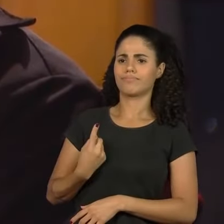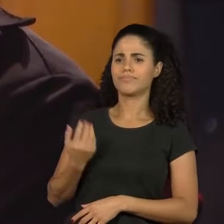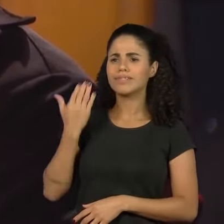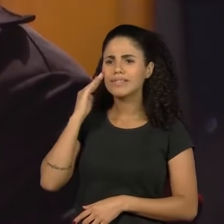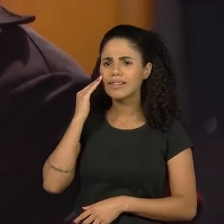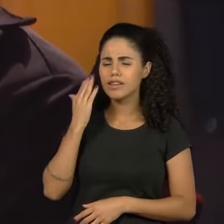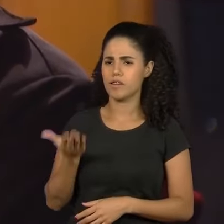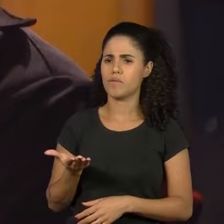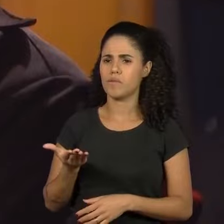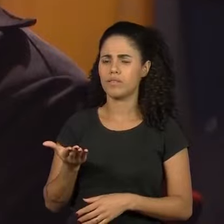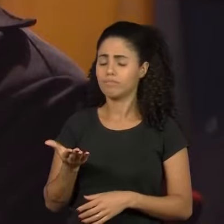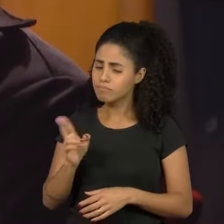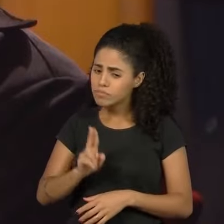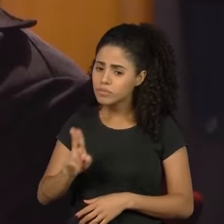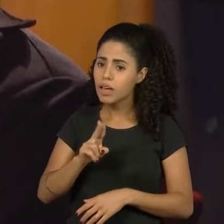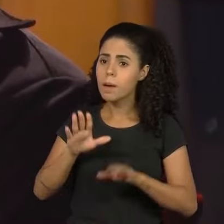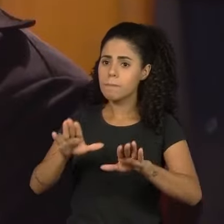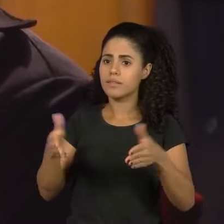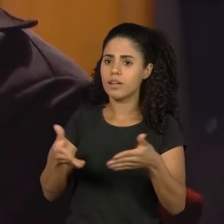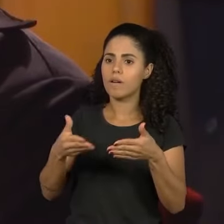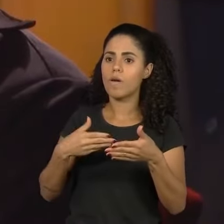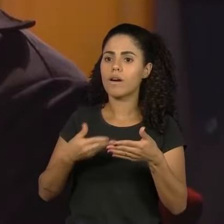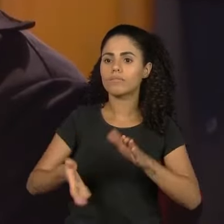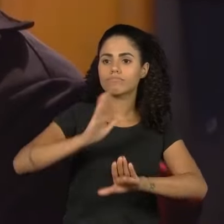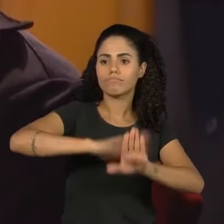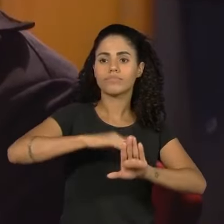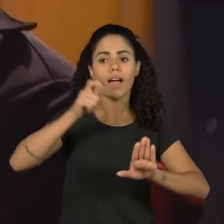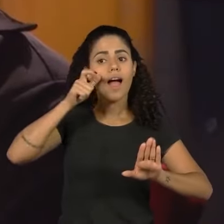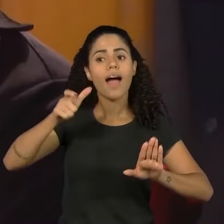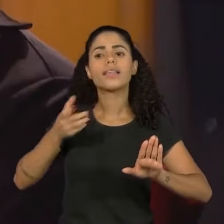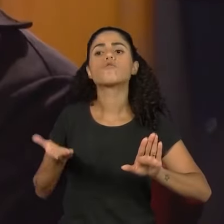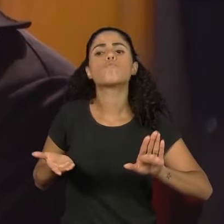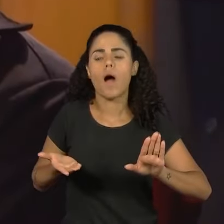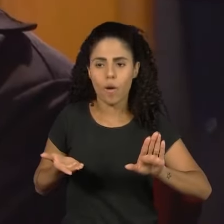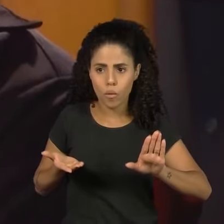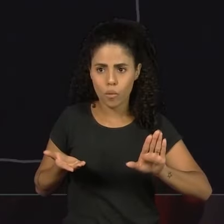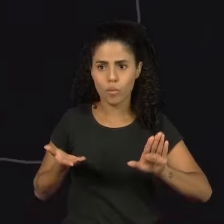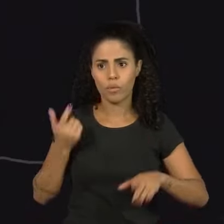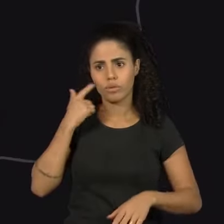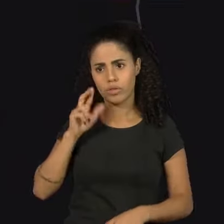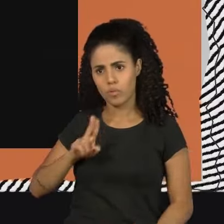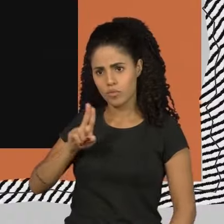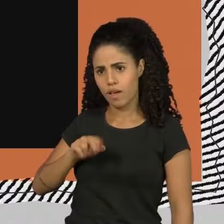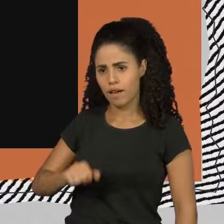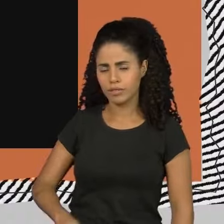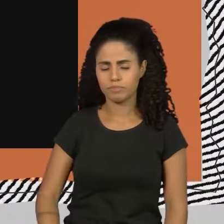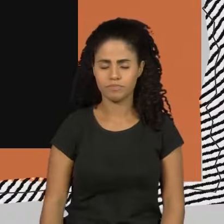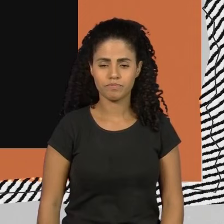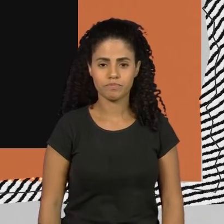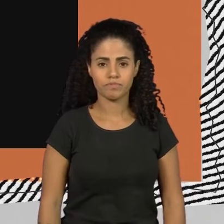sabe eu acho que o negócio é a intenção que se coloa na ferramenta sempre como sempre é